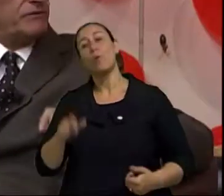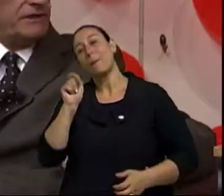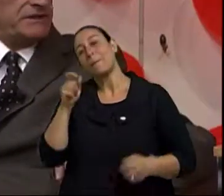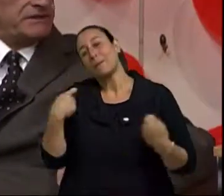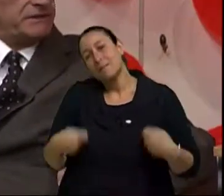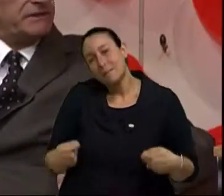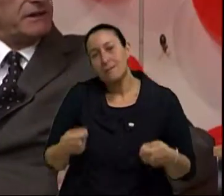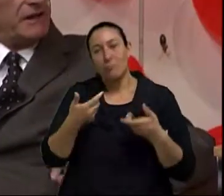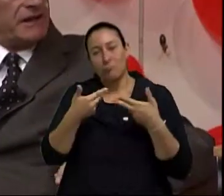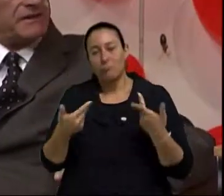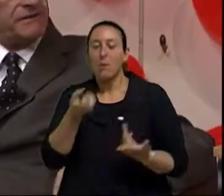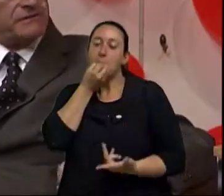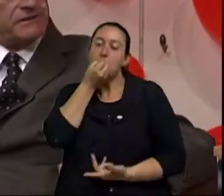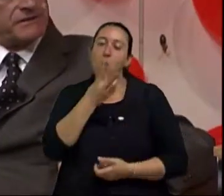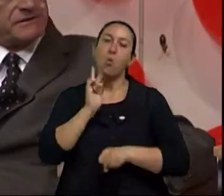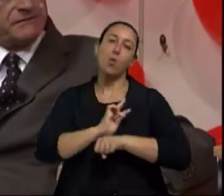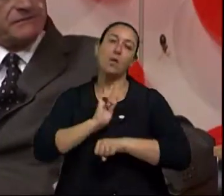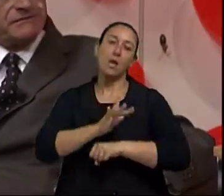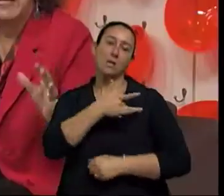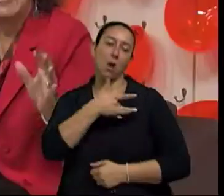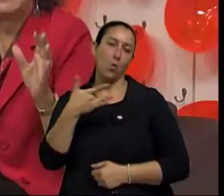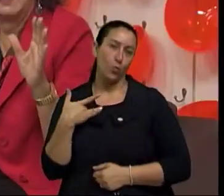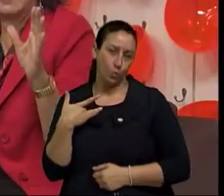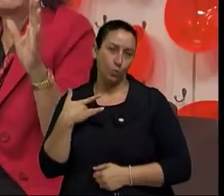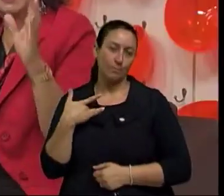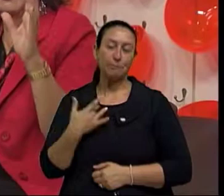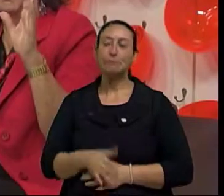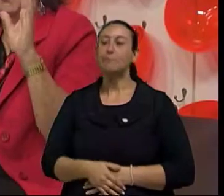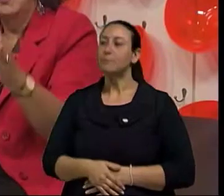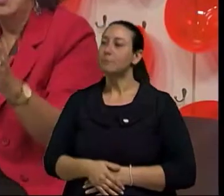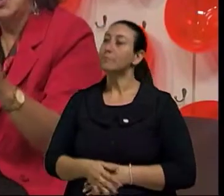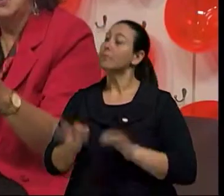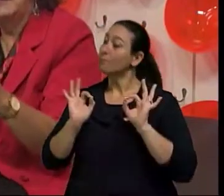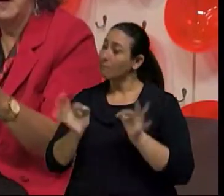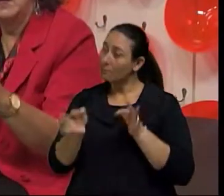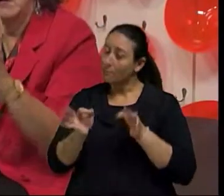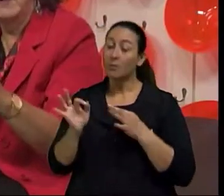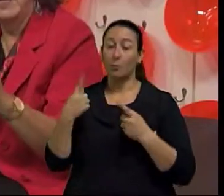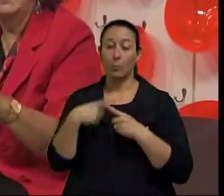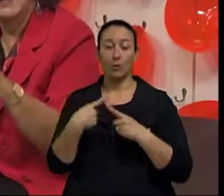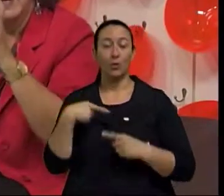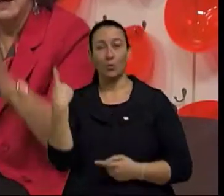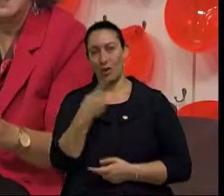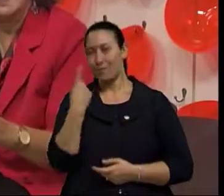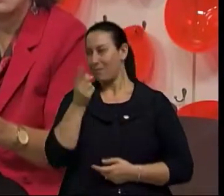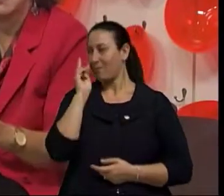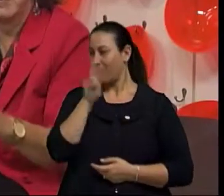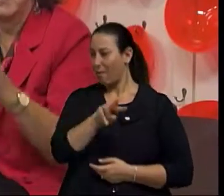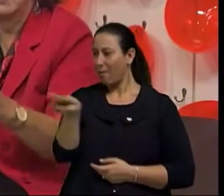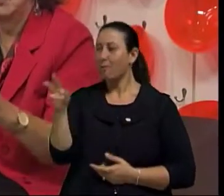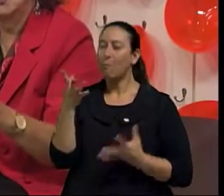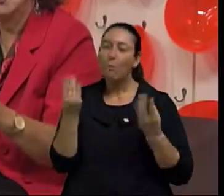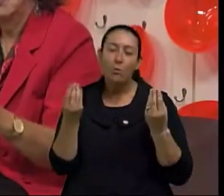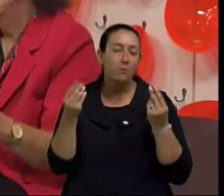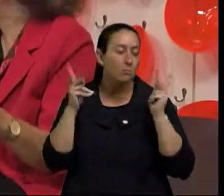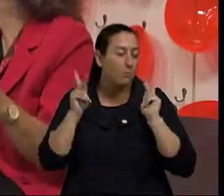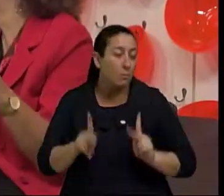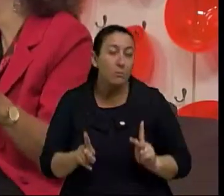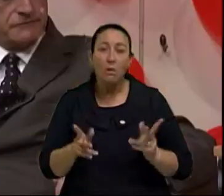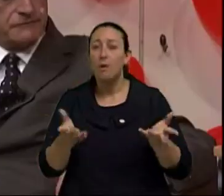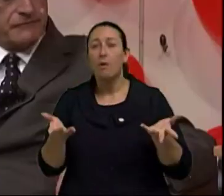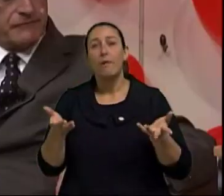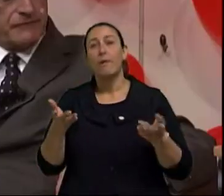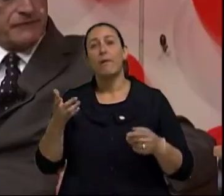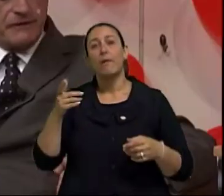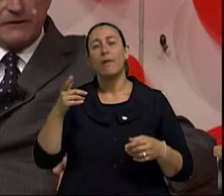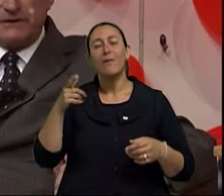para uma boa velhice. Claro. Essa é a minha sugestão. Por quê? Quando a gente vê um velho inteiríssimo, maravilhoso,